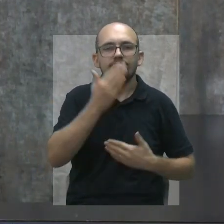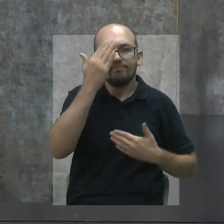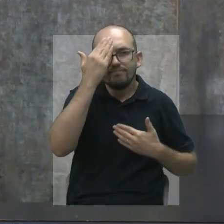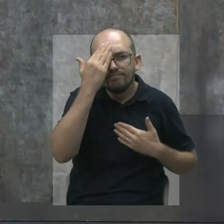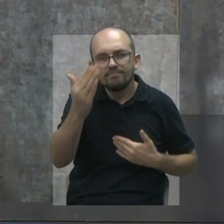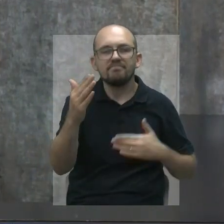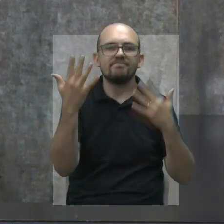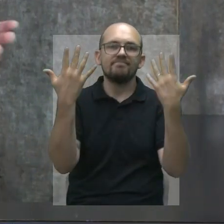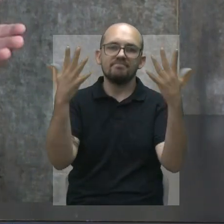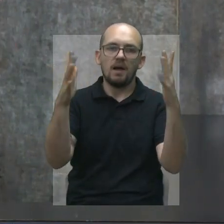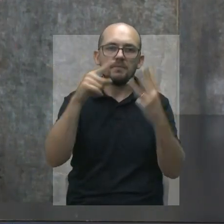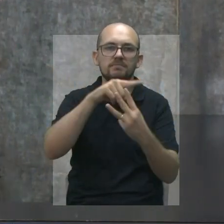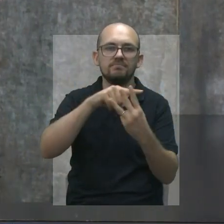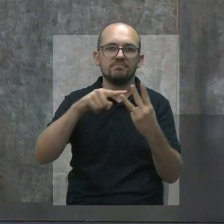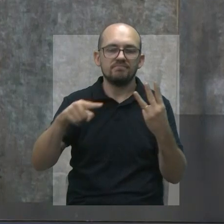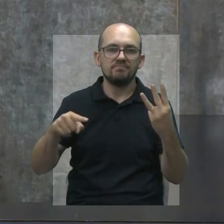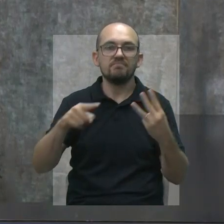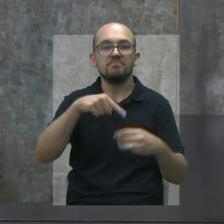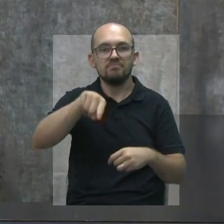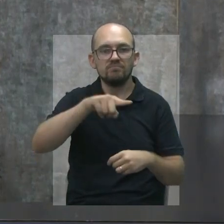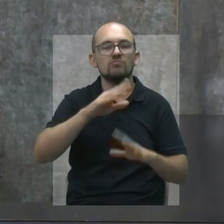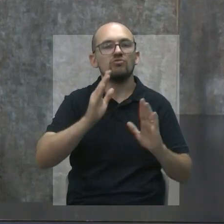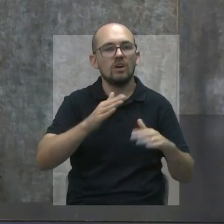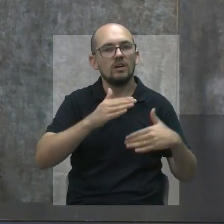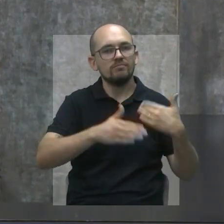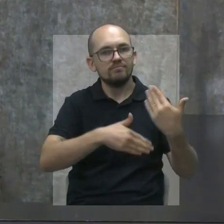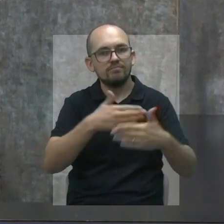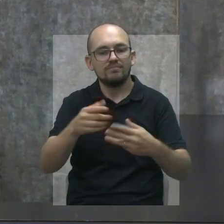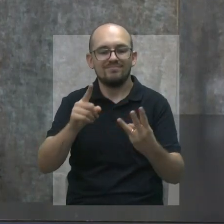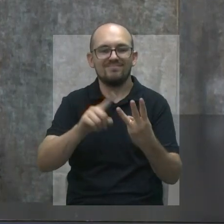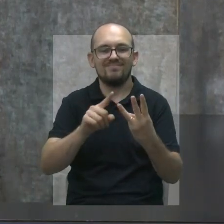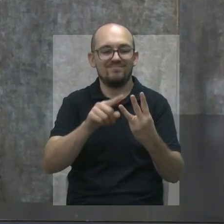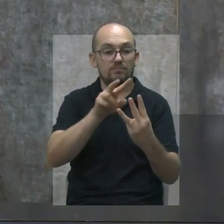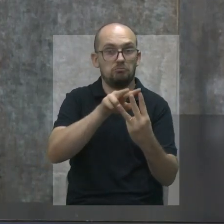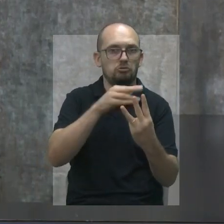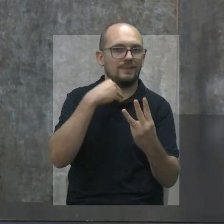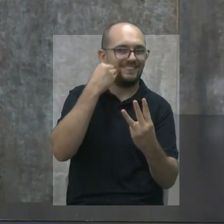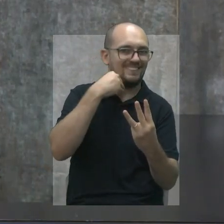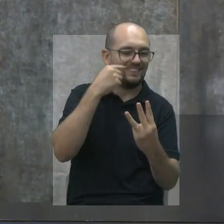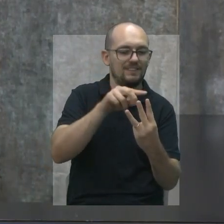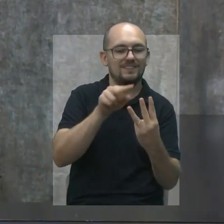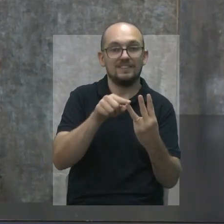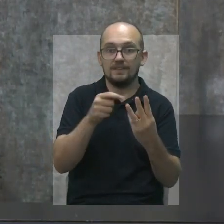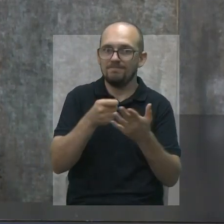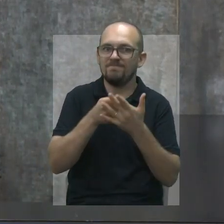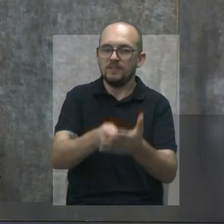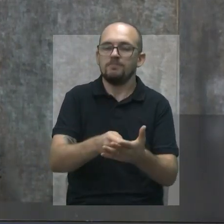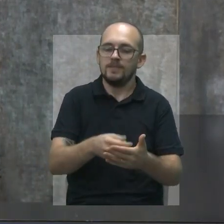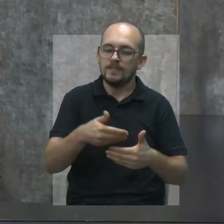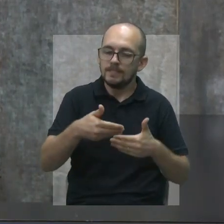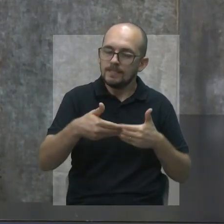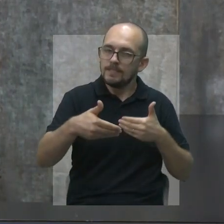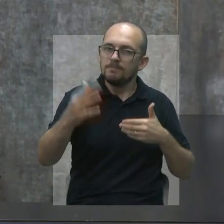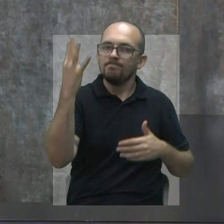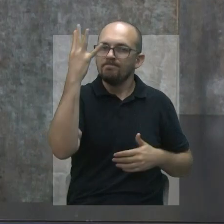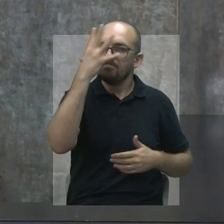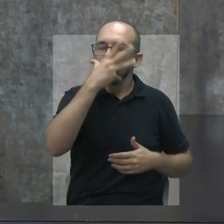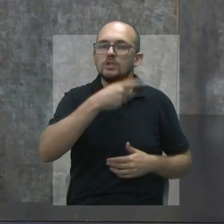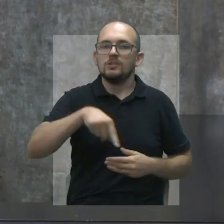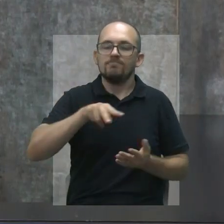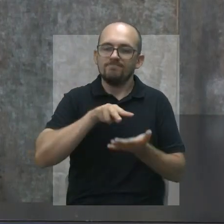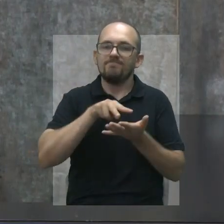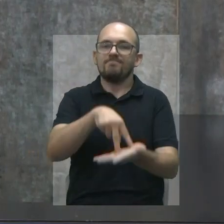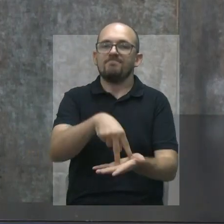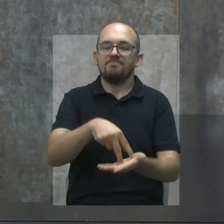parabenizo vocês que já cumpriram a jornada, e o Pablo, que tenha força e siga firme aí, que é muito linda essa atitude de